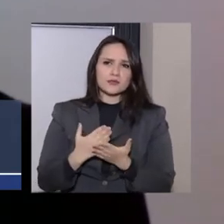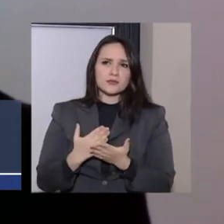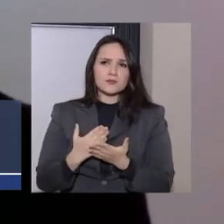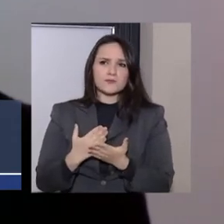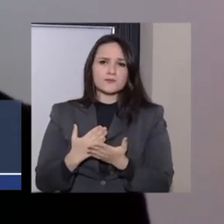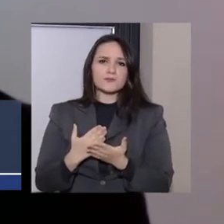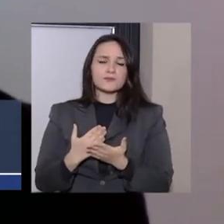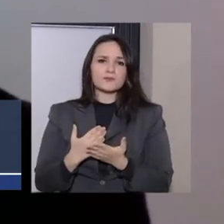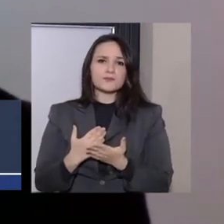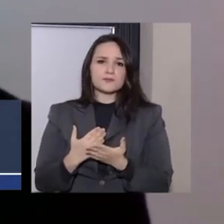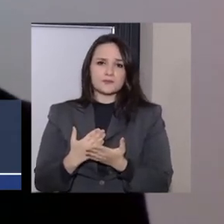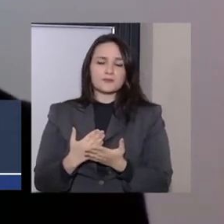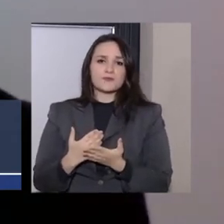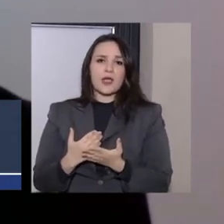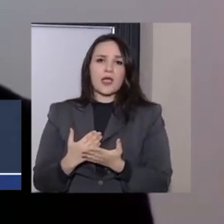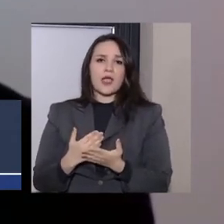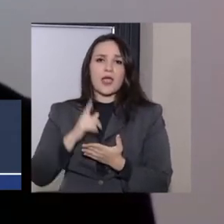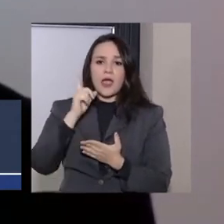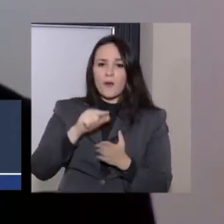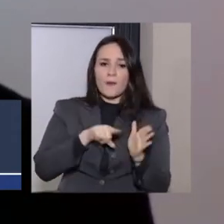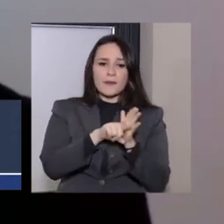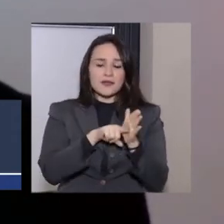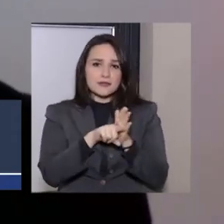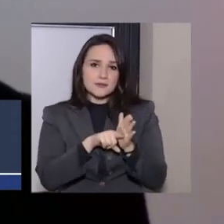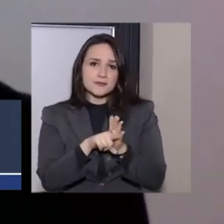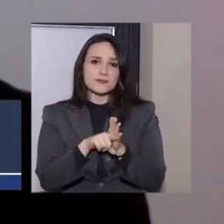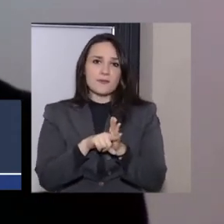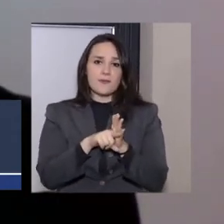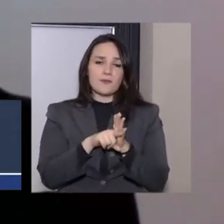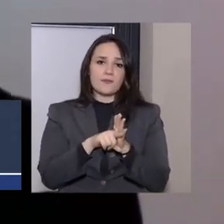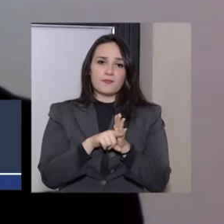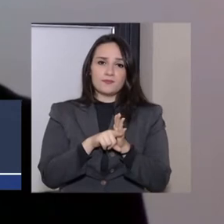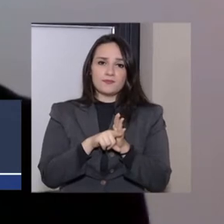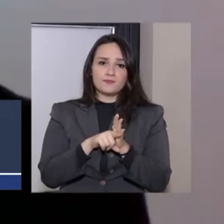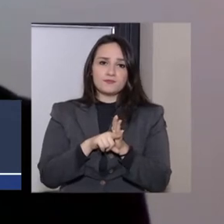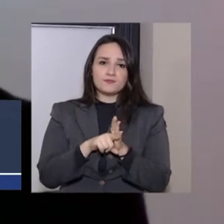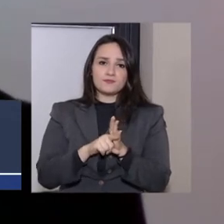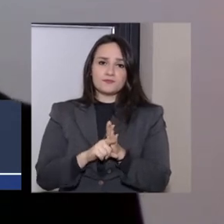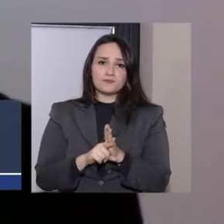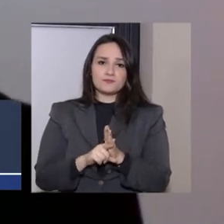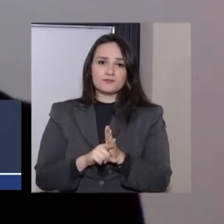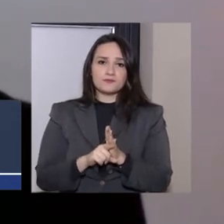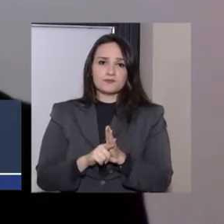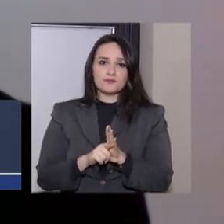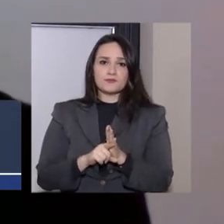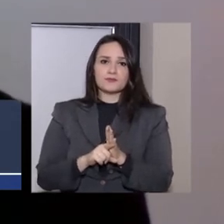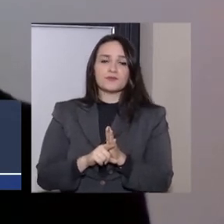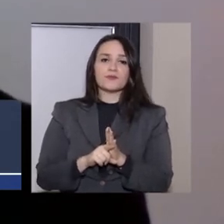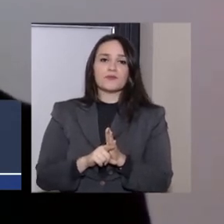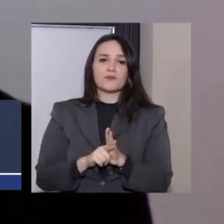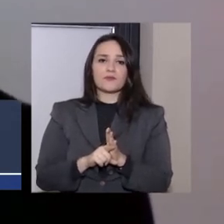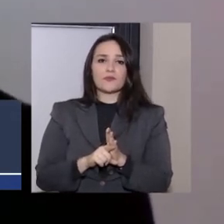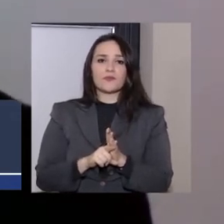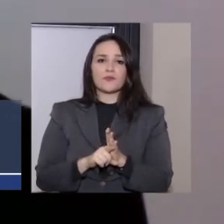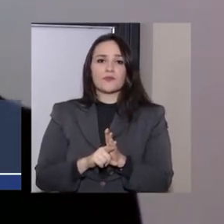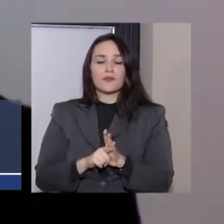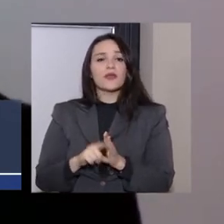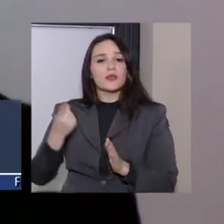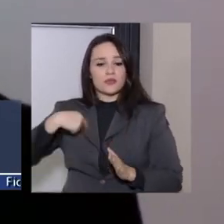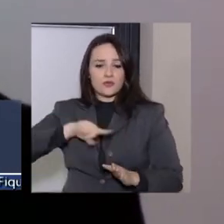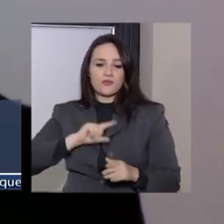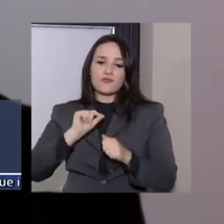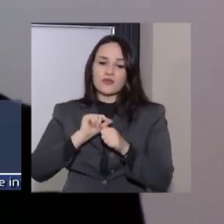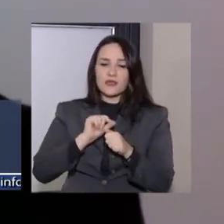fazemos. Ela é o objeto através do qual fazemos estudos, realizamos